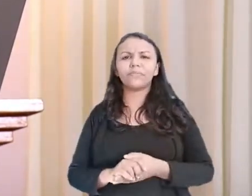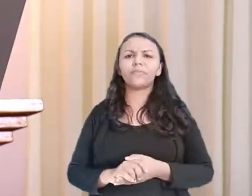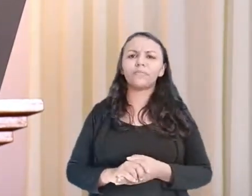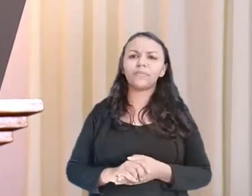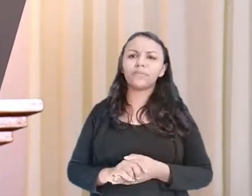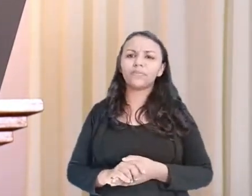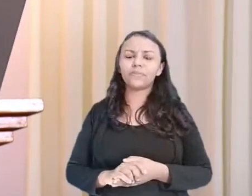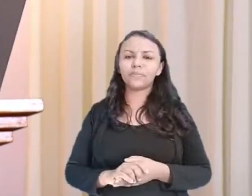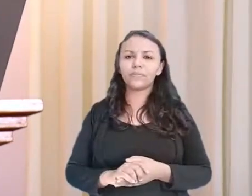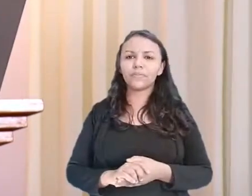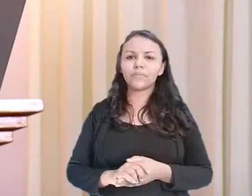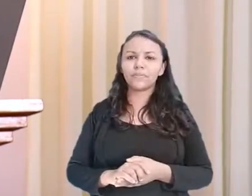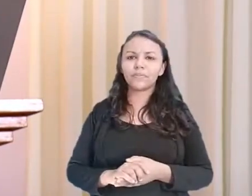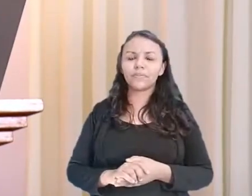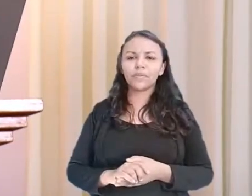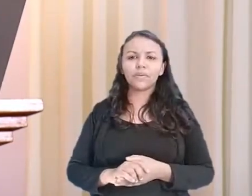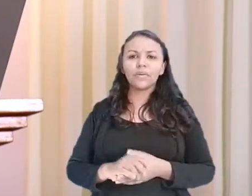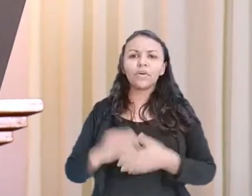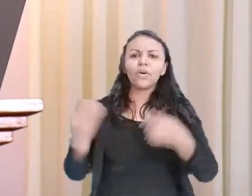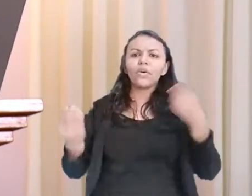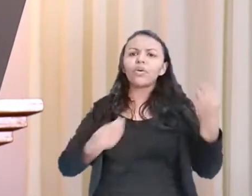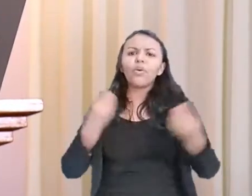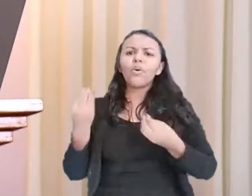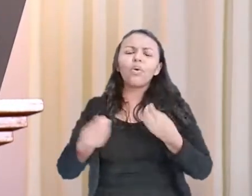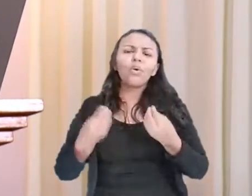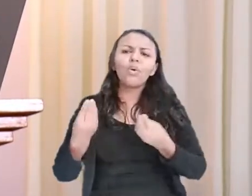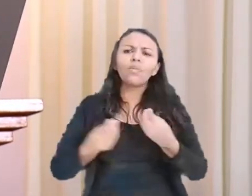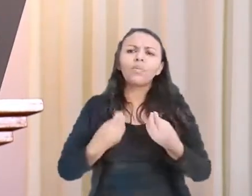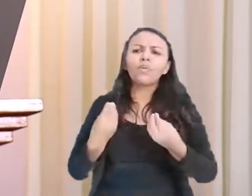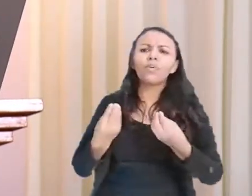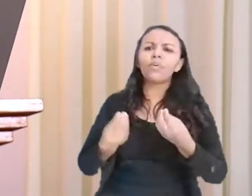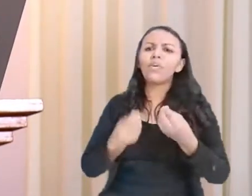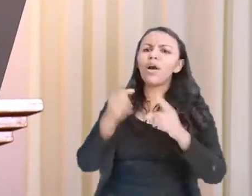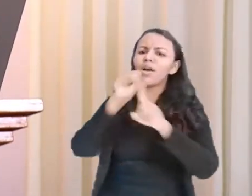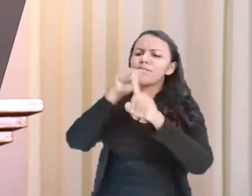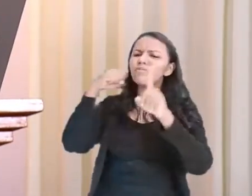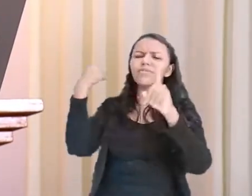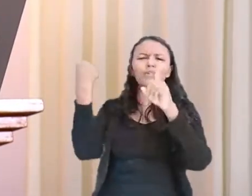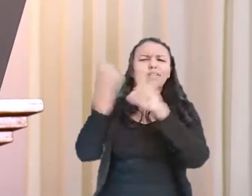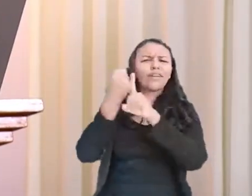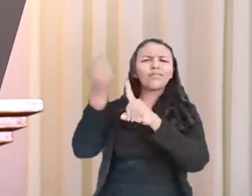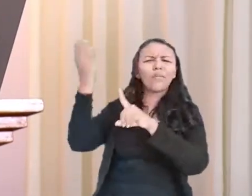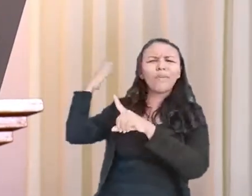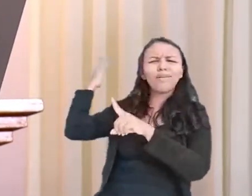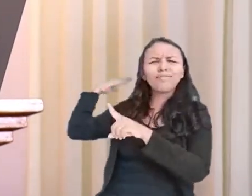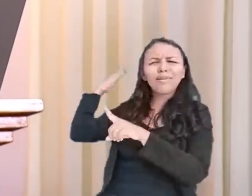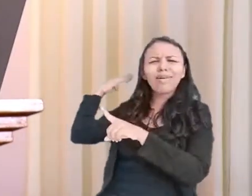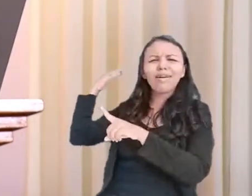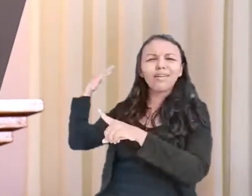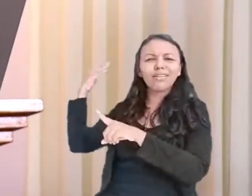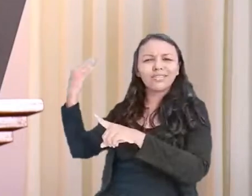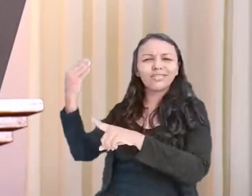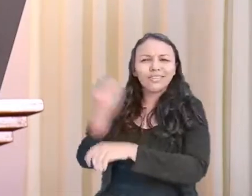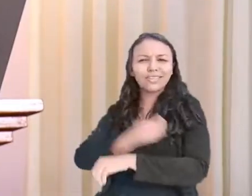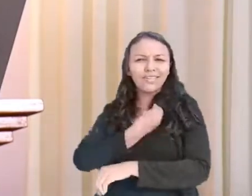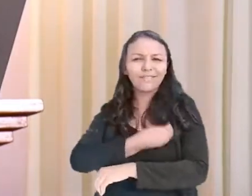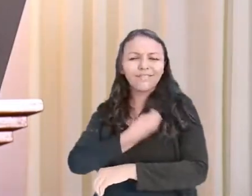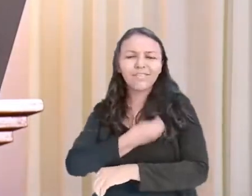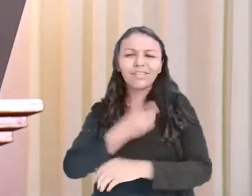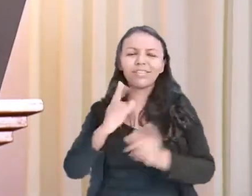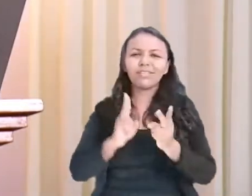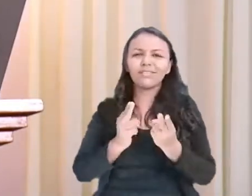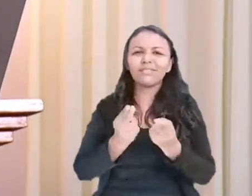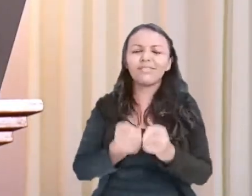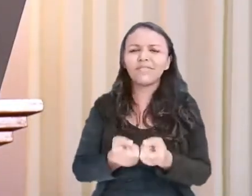como era a sociedade nos dias em que viveu Noé? Será que você